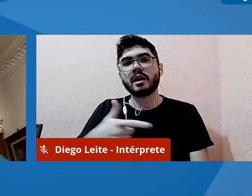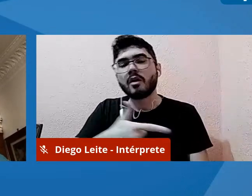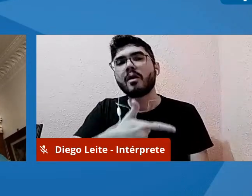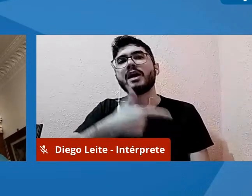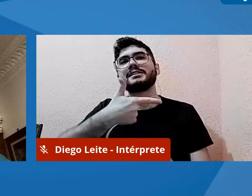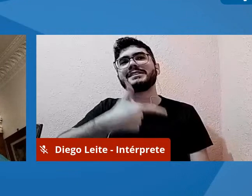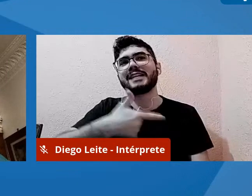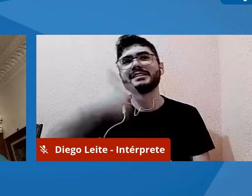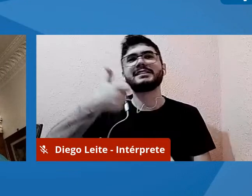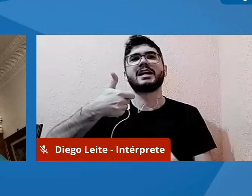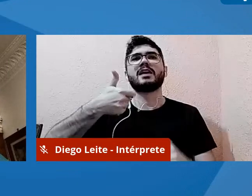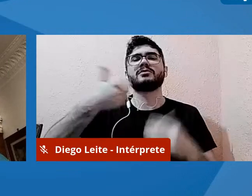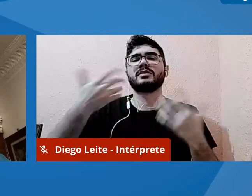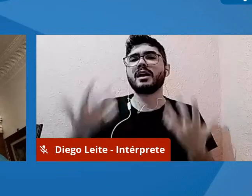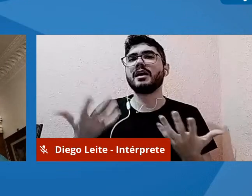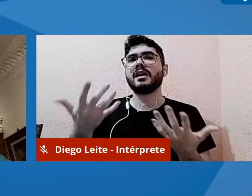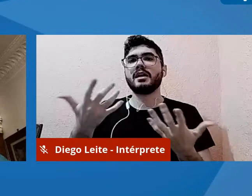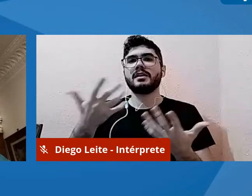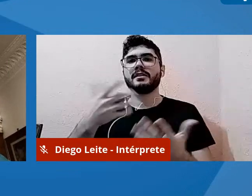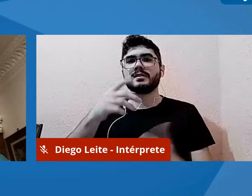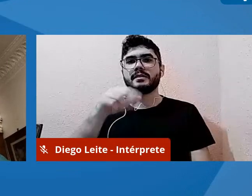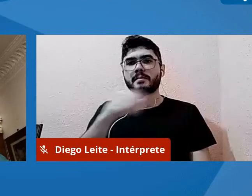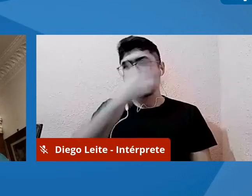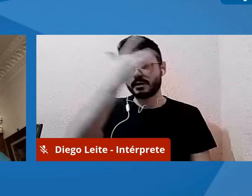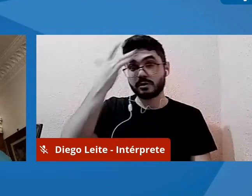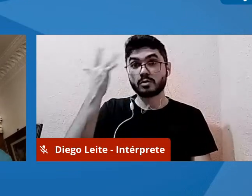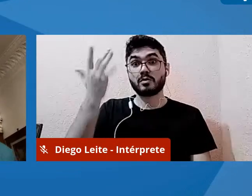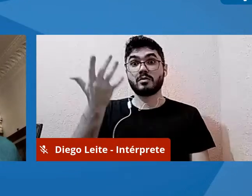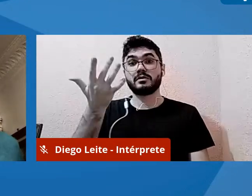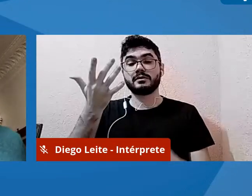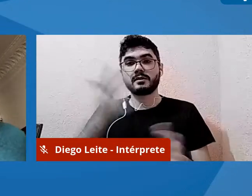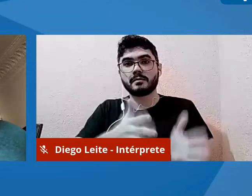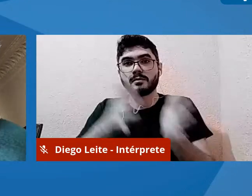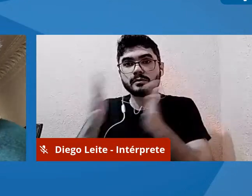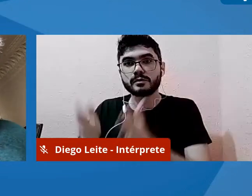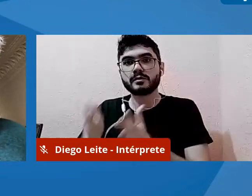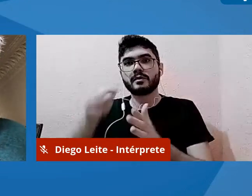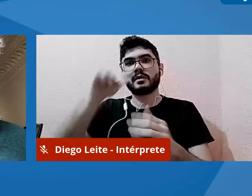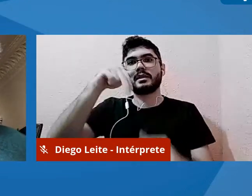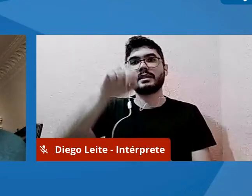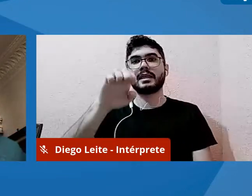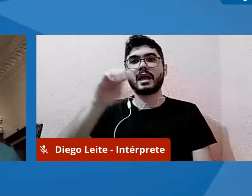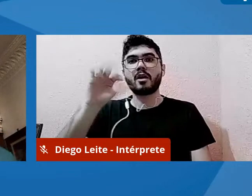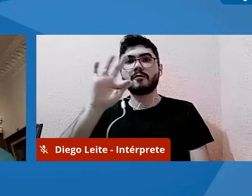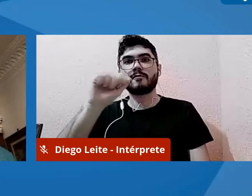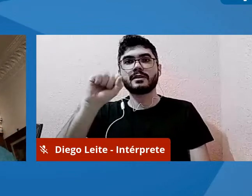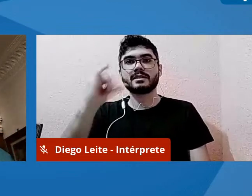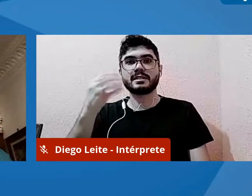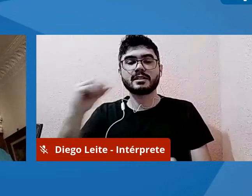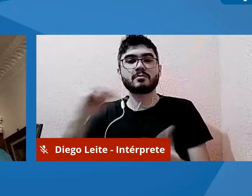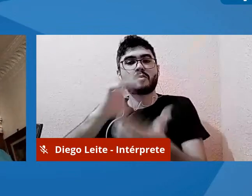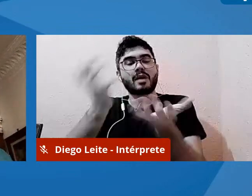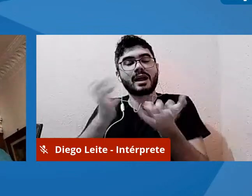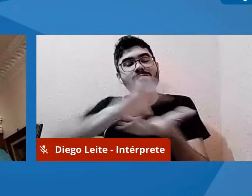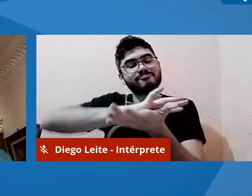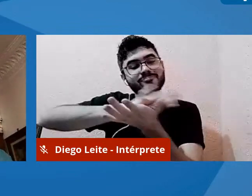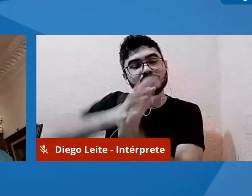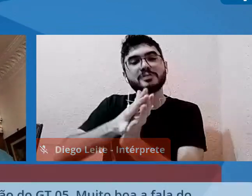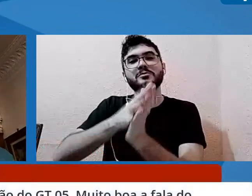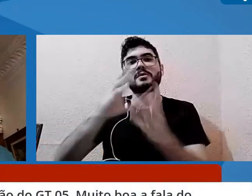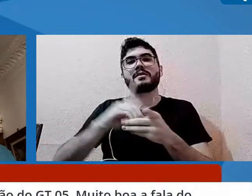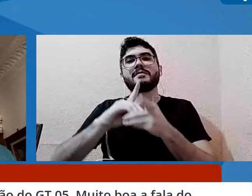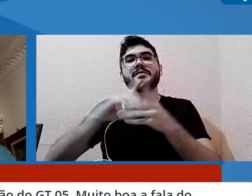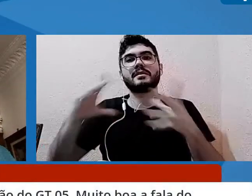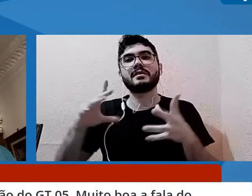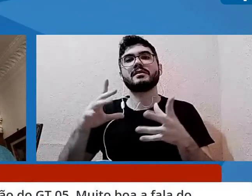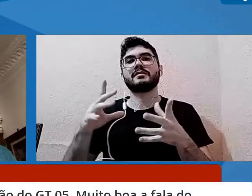bom, faz parte do programa antidemocrático desses governos, né? Mas o objetivo dele seria mesmo acabar de uma